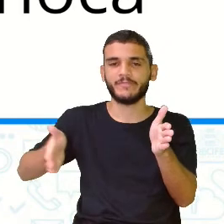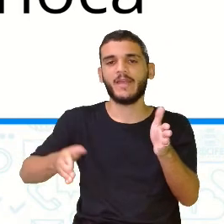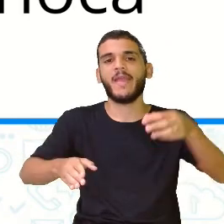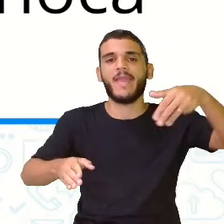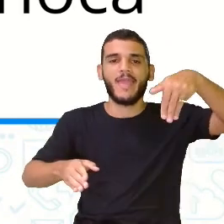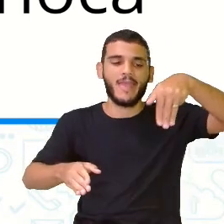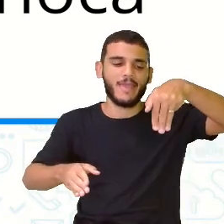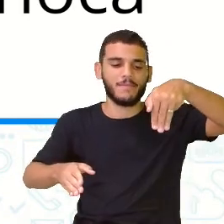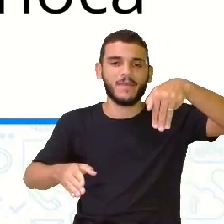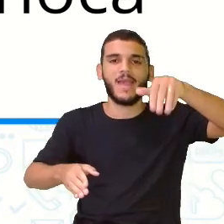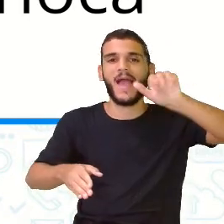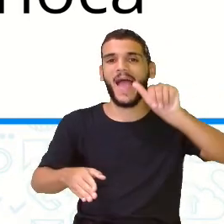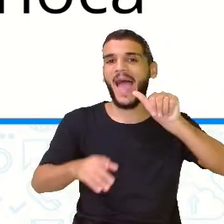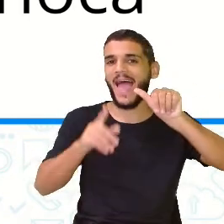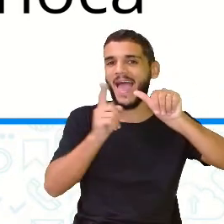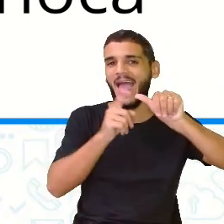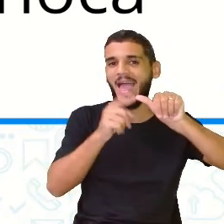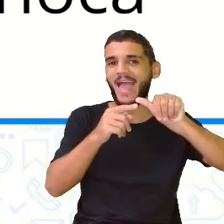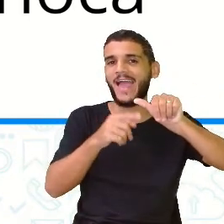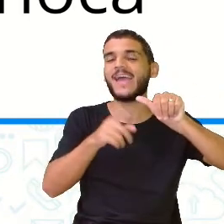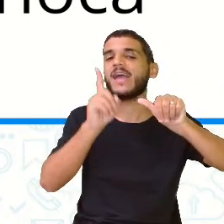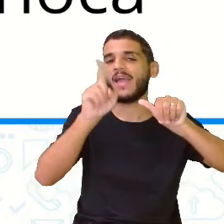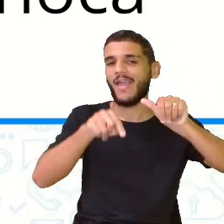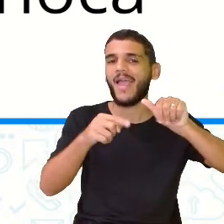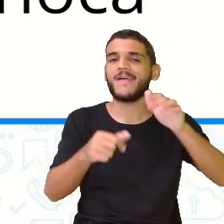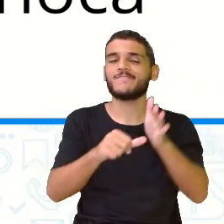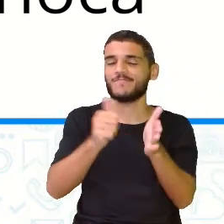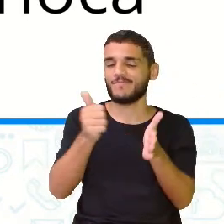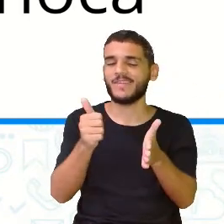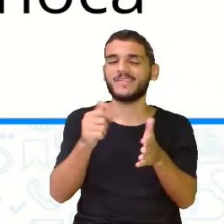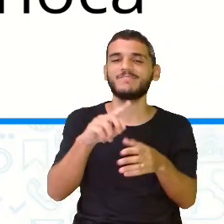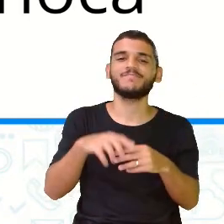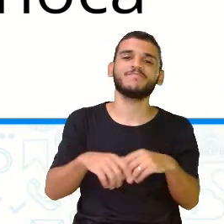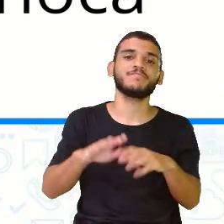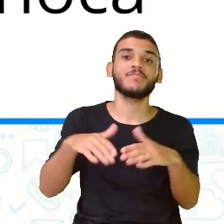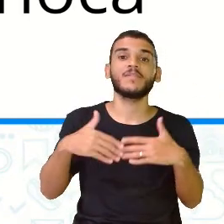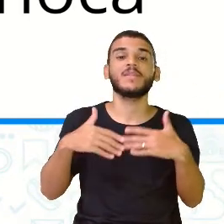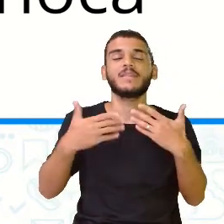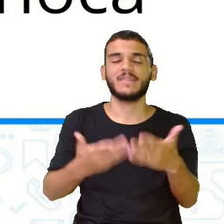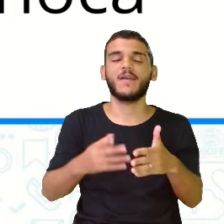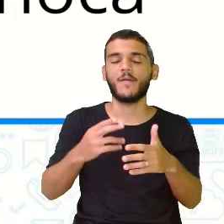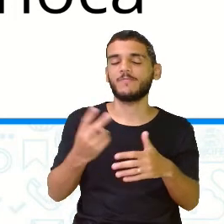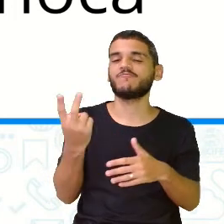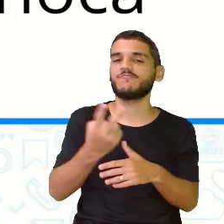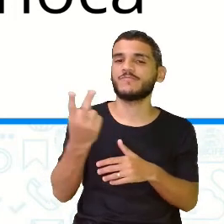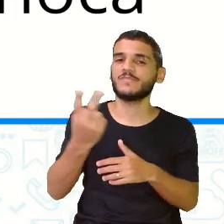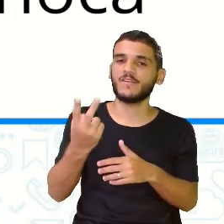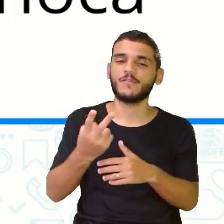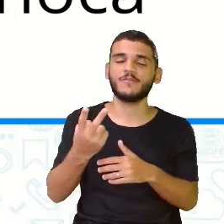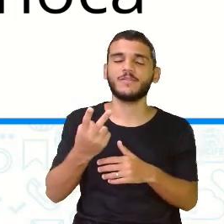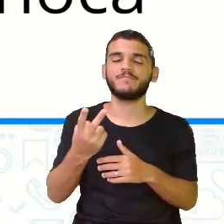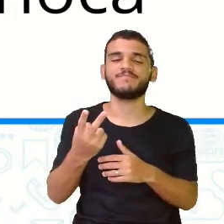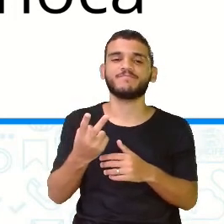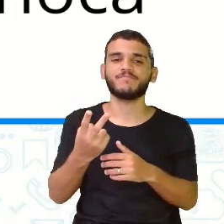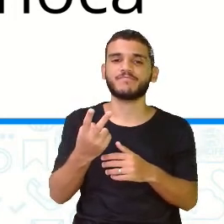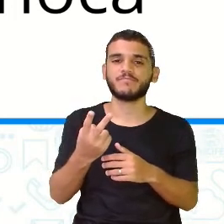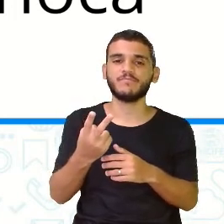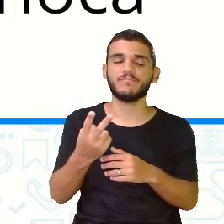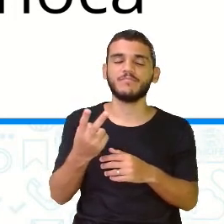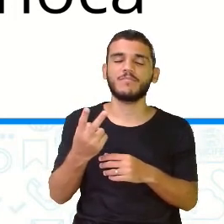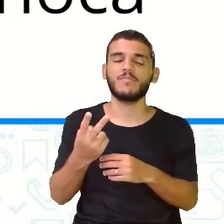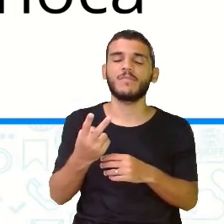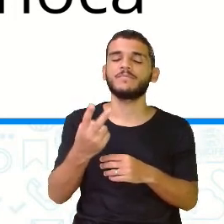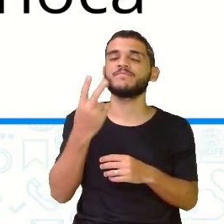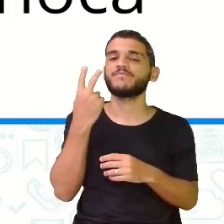é igual, eu vou olhar a segunda. E aí, a segunda vai aparecer a letra A do macaco, então o